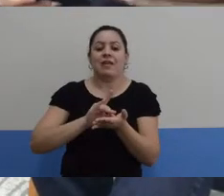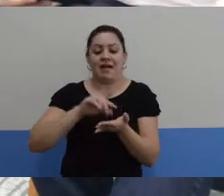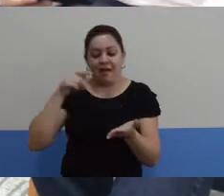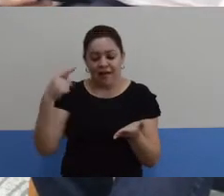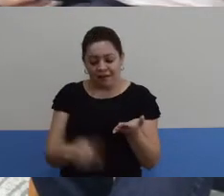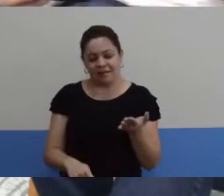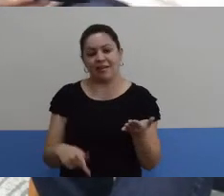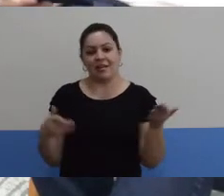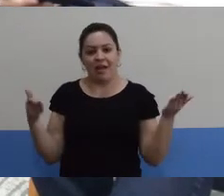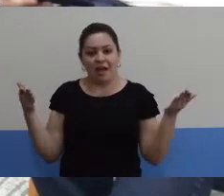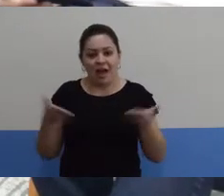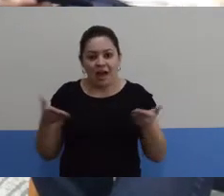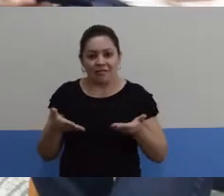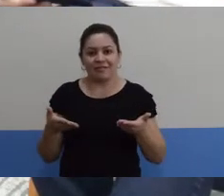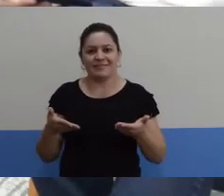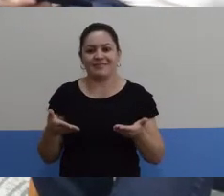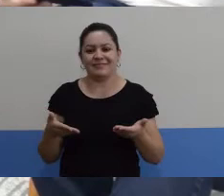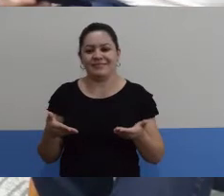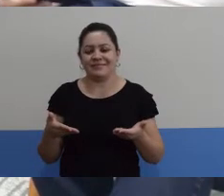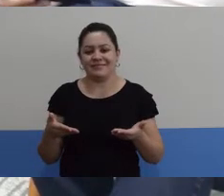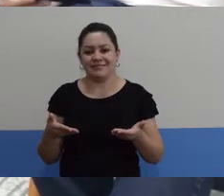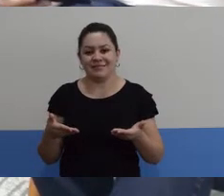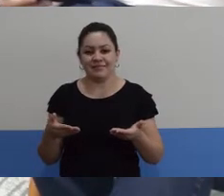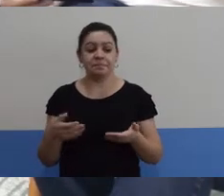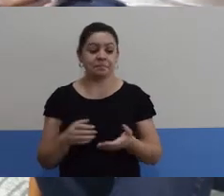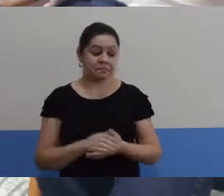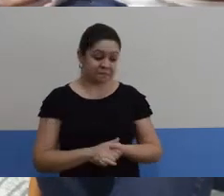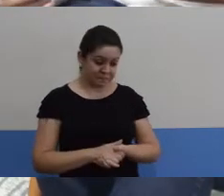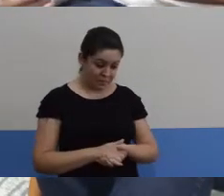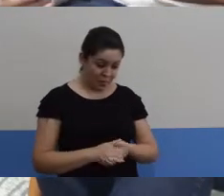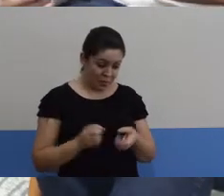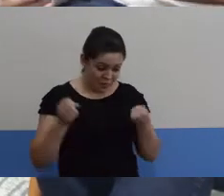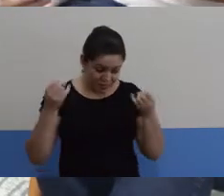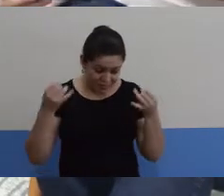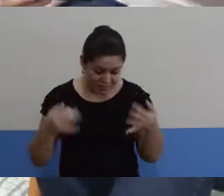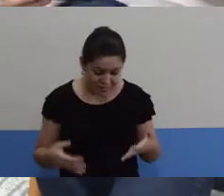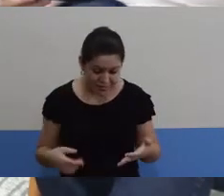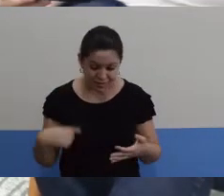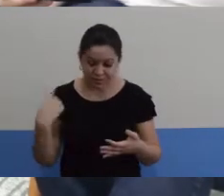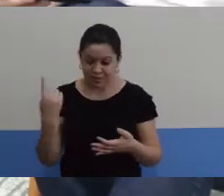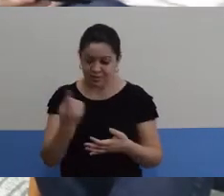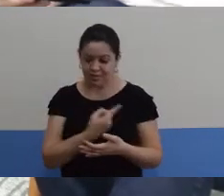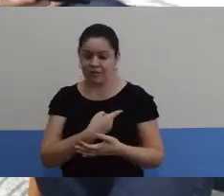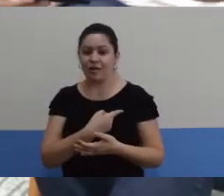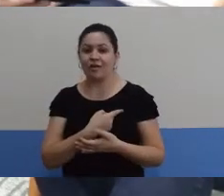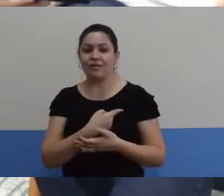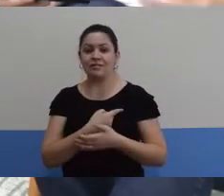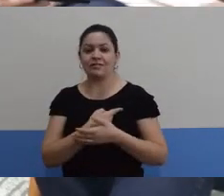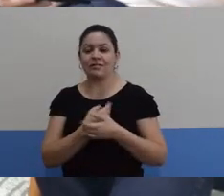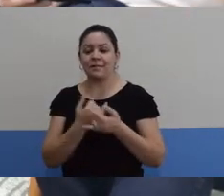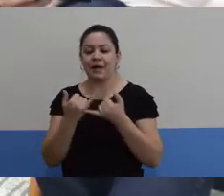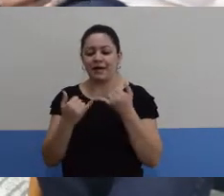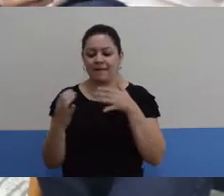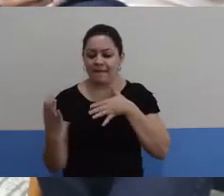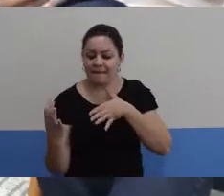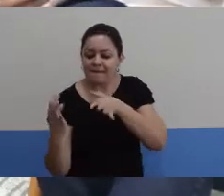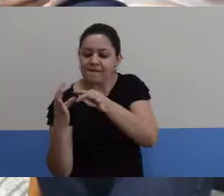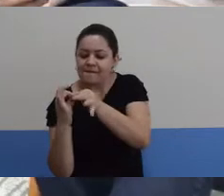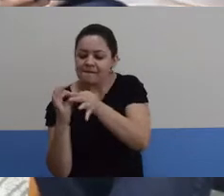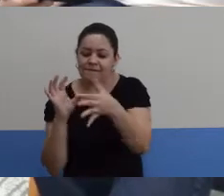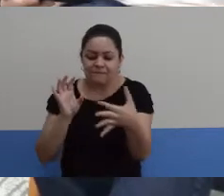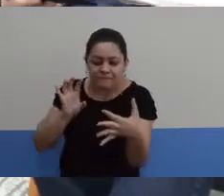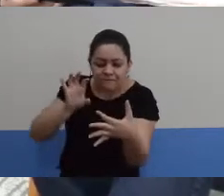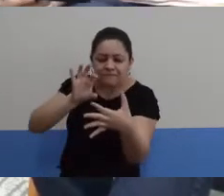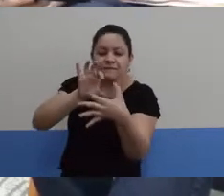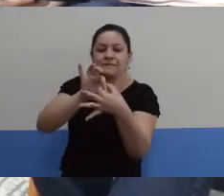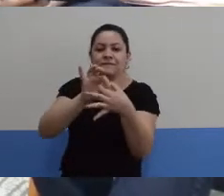senhor dizia, somos construtores de pontes, né? Não fala ir comprar pontes, não. É construir pontes. pontes.